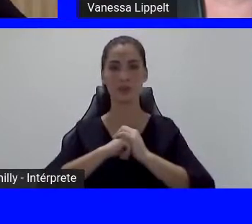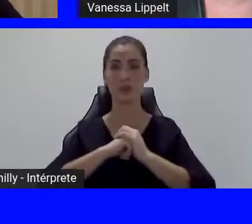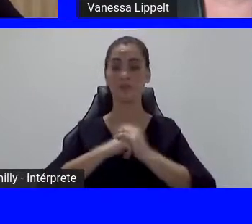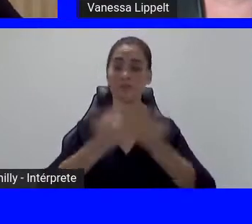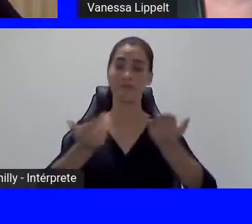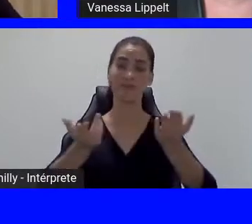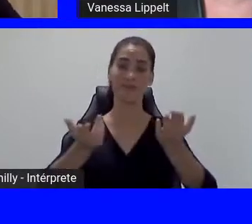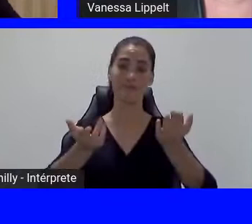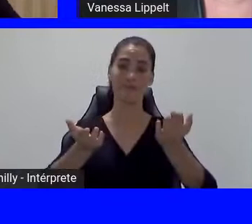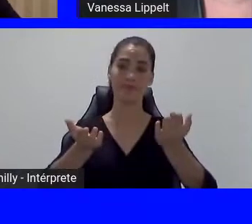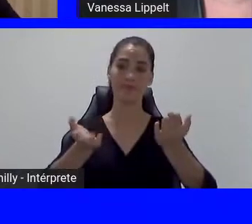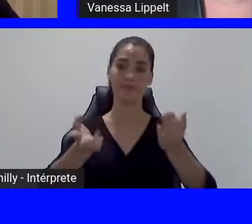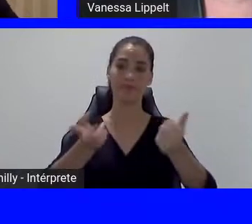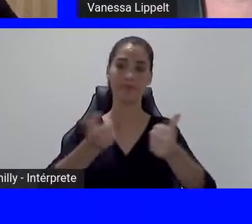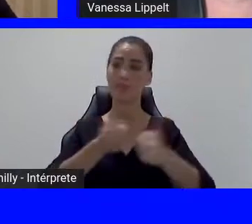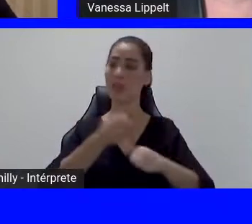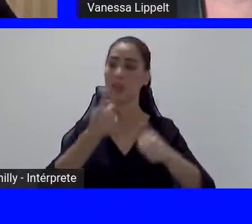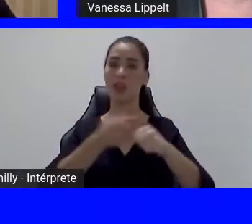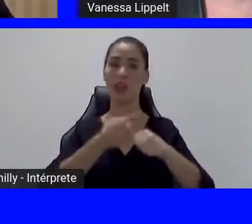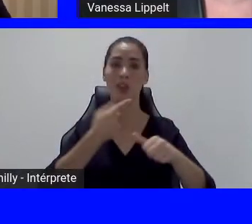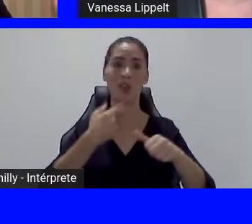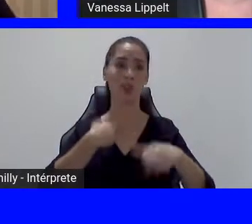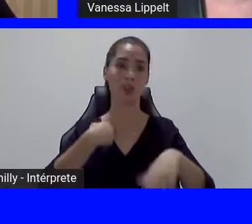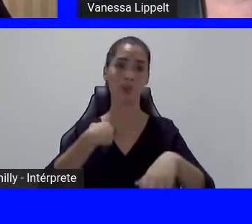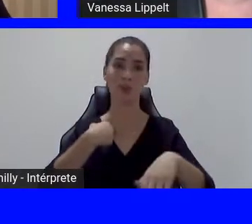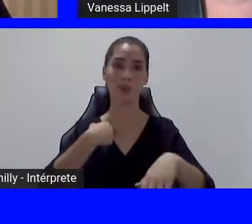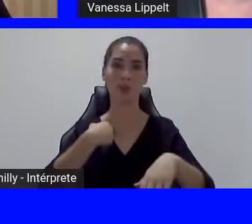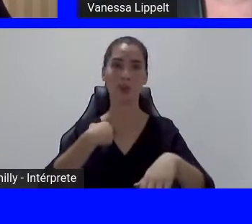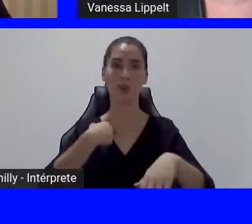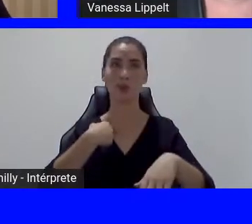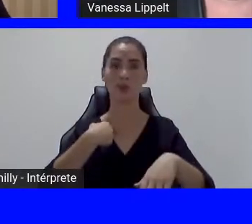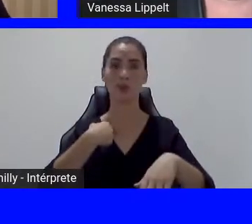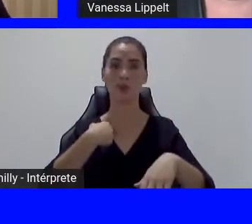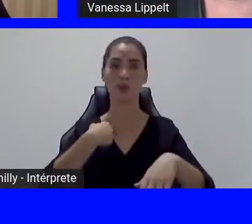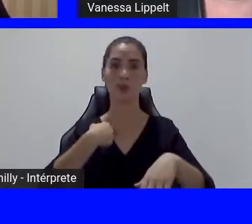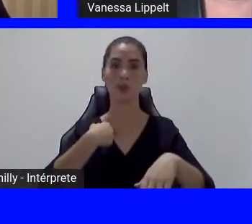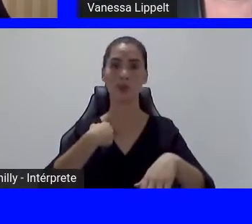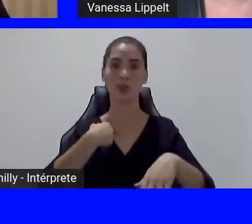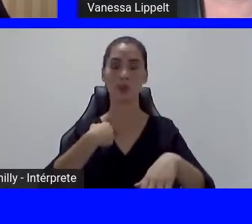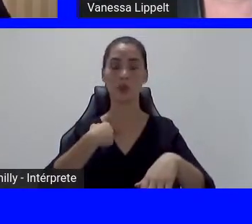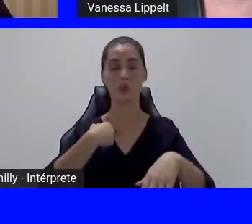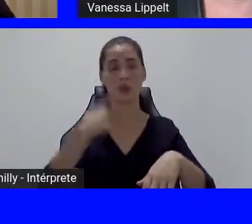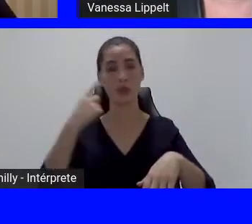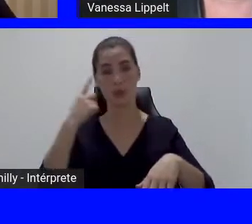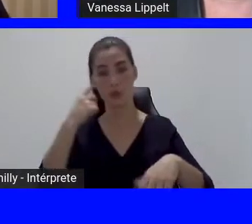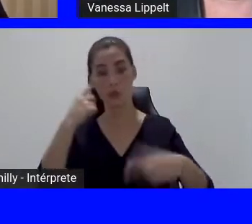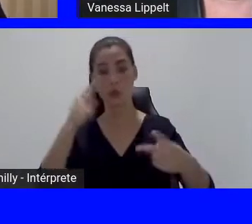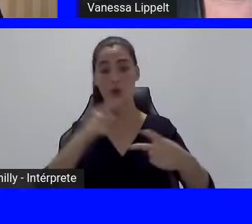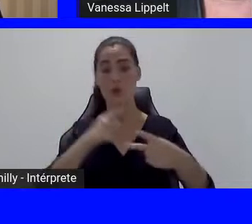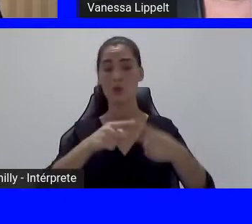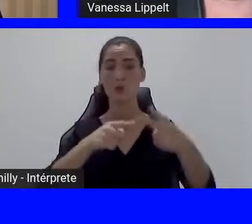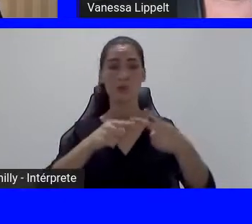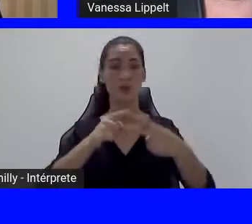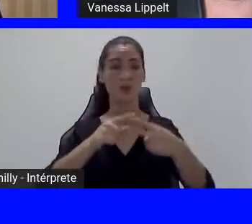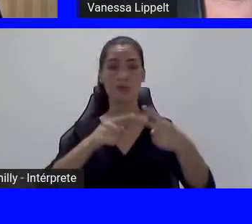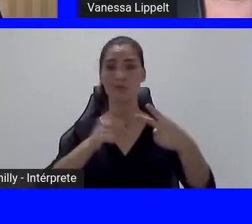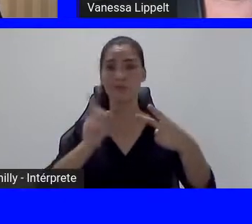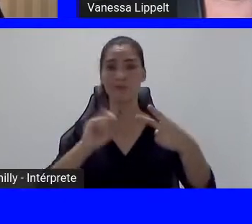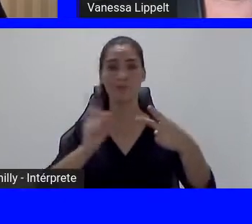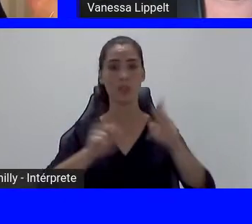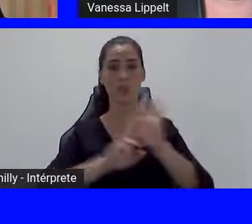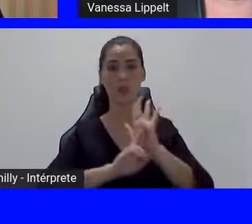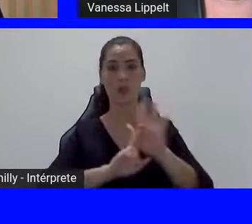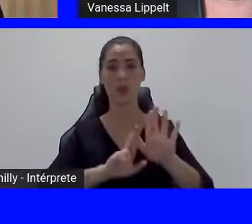uma alternativa de futuro para o Brasil. E os dois personagens que você mencionou não representam, a meu ver, o